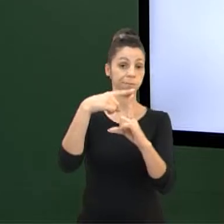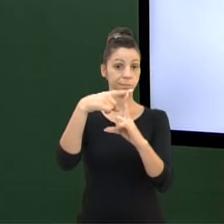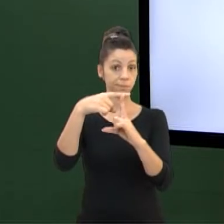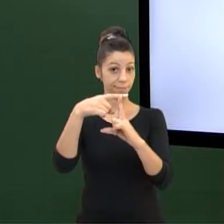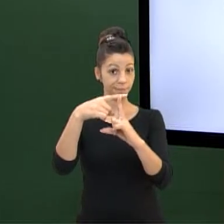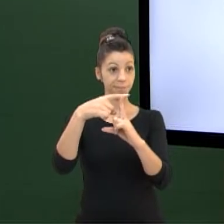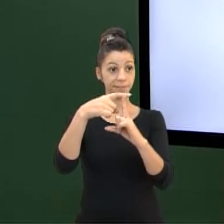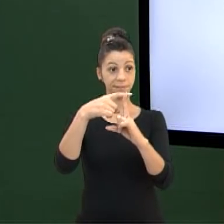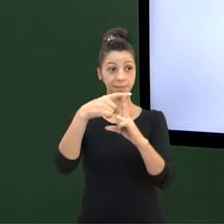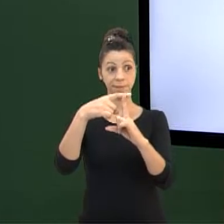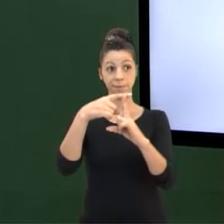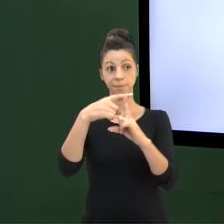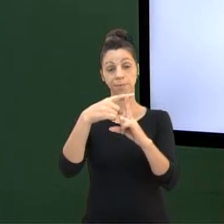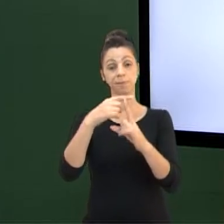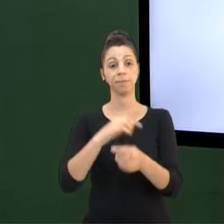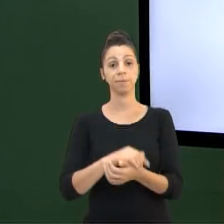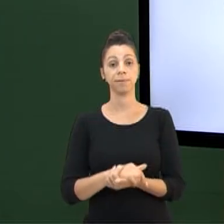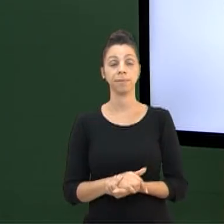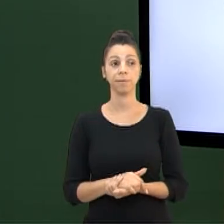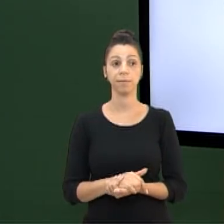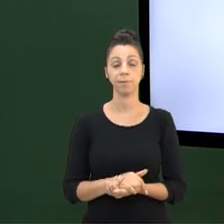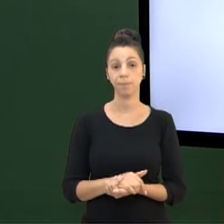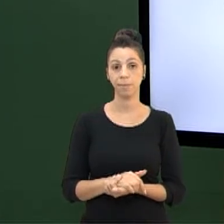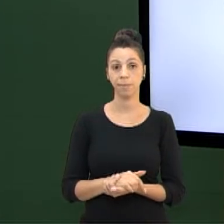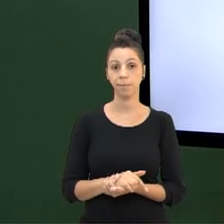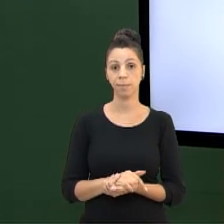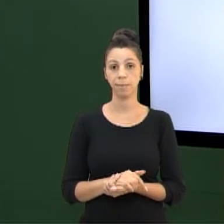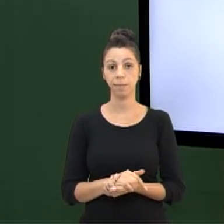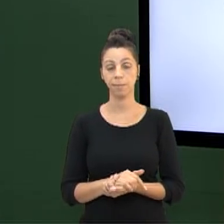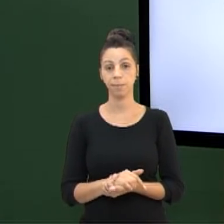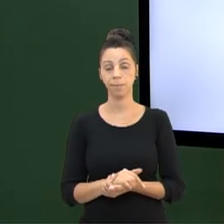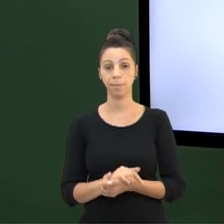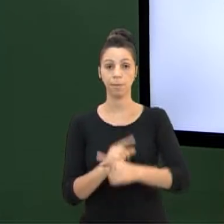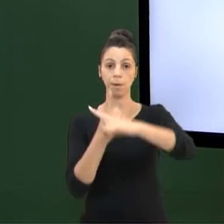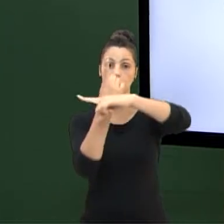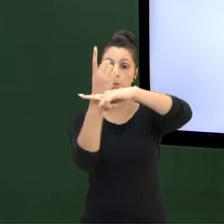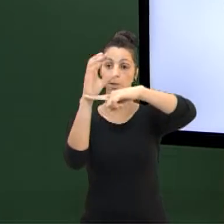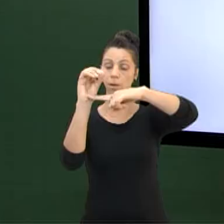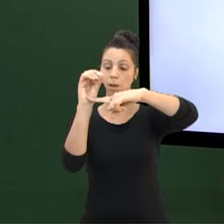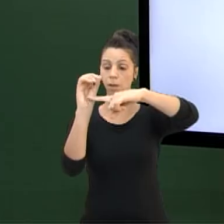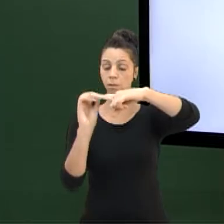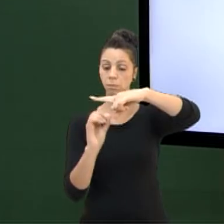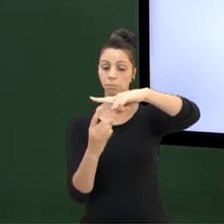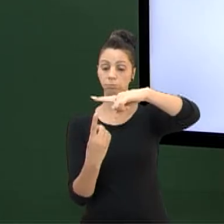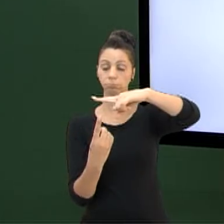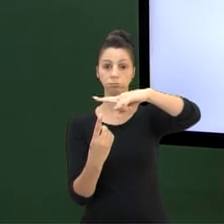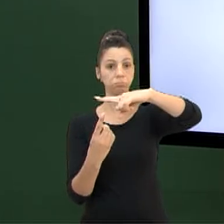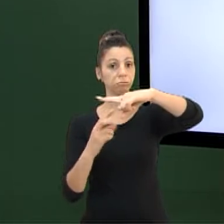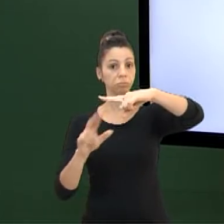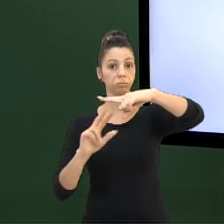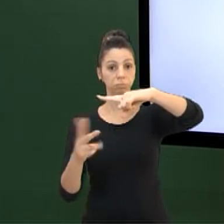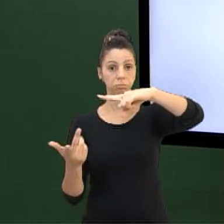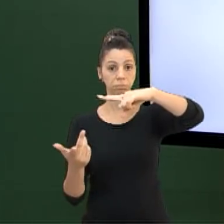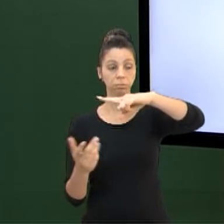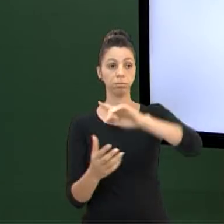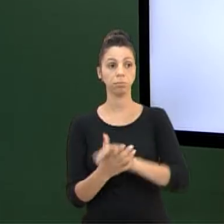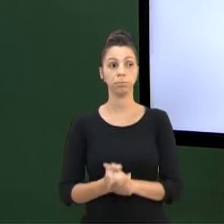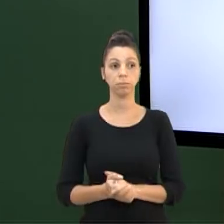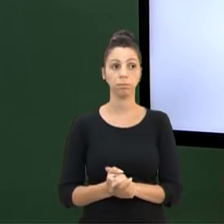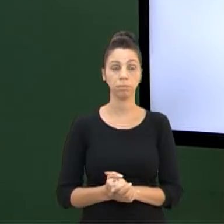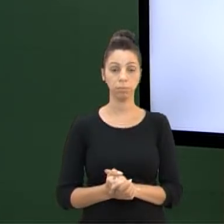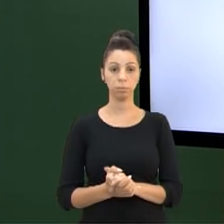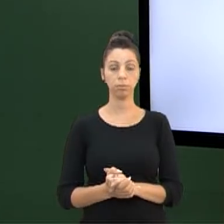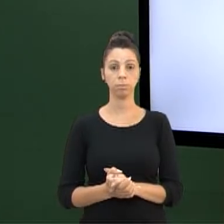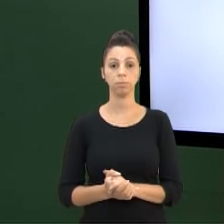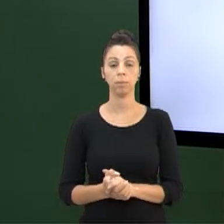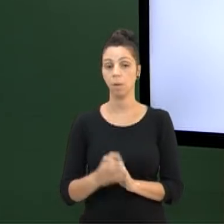agora, não temos nenhum denominador diferente de 1, certo? Sendo assim, eu posso multiplicar direto, se eu quiser. Ó. 3